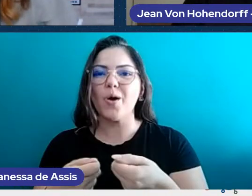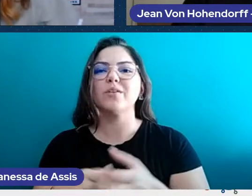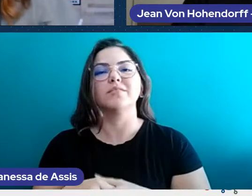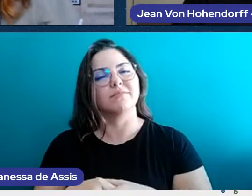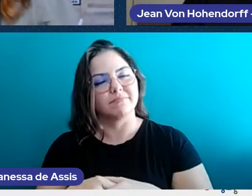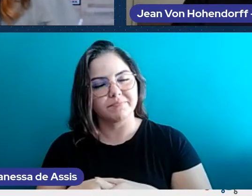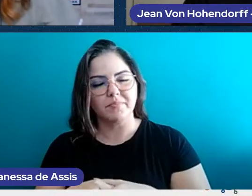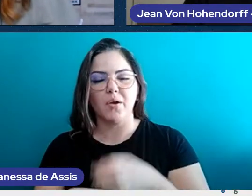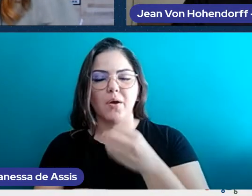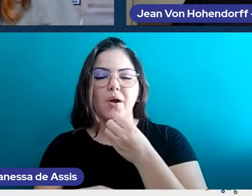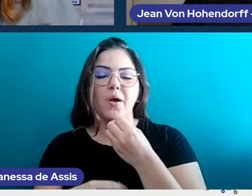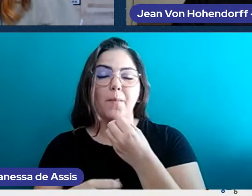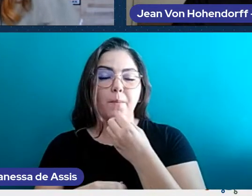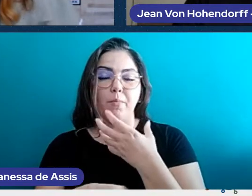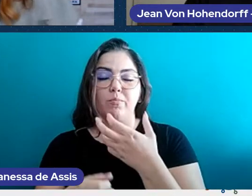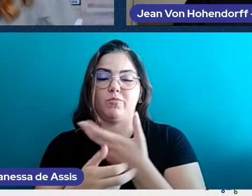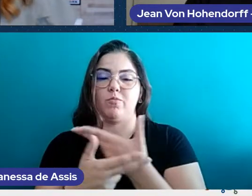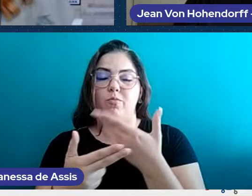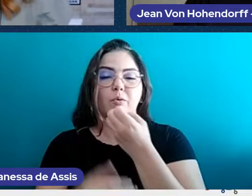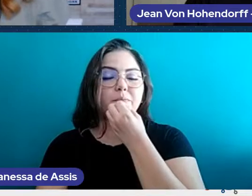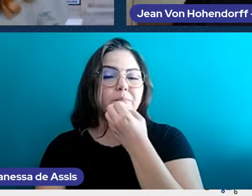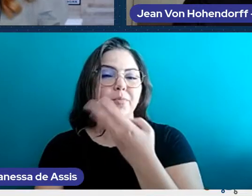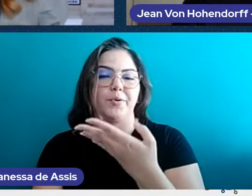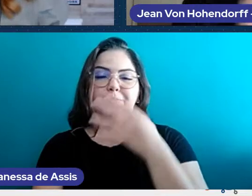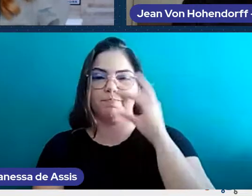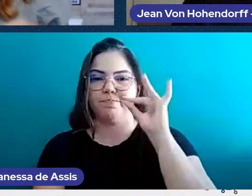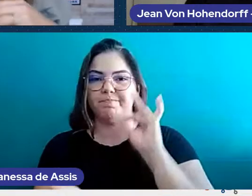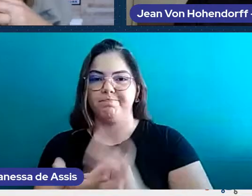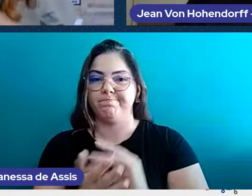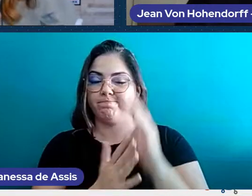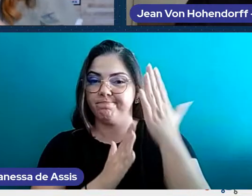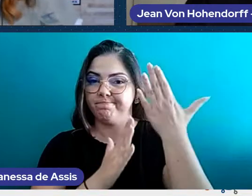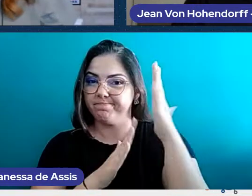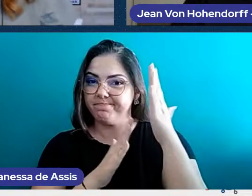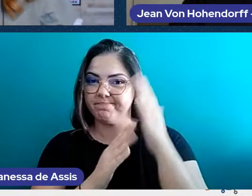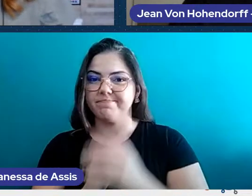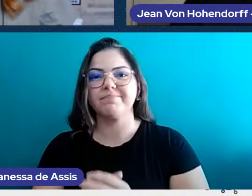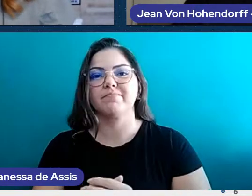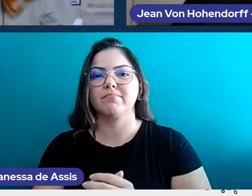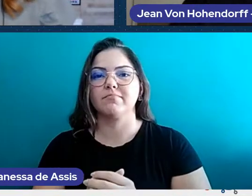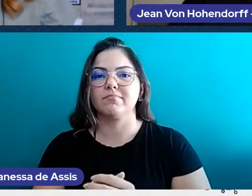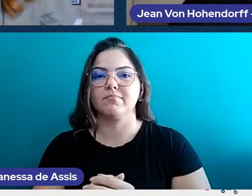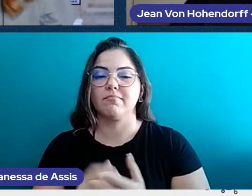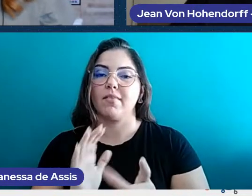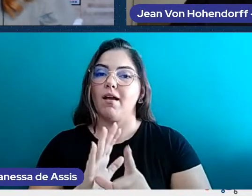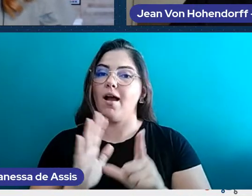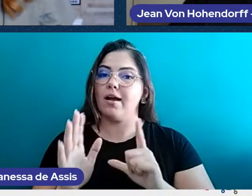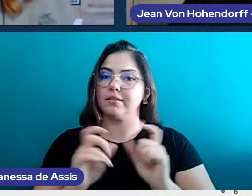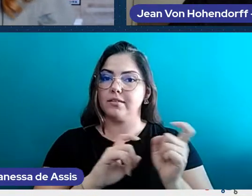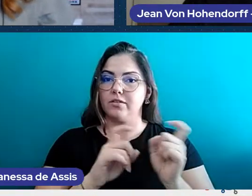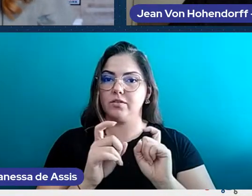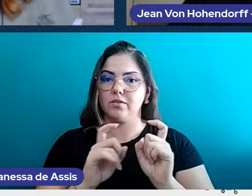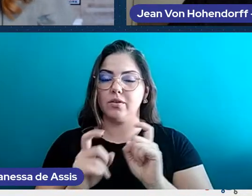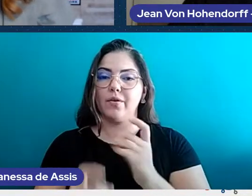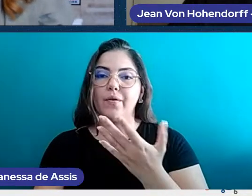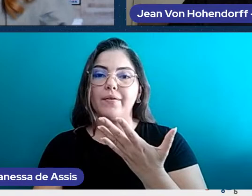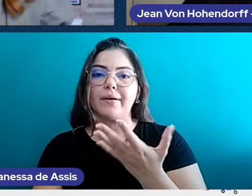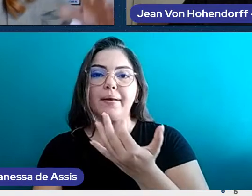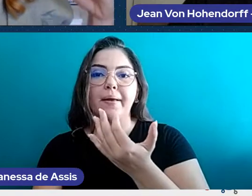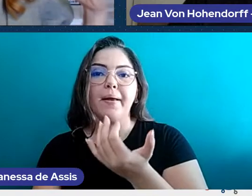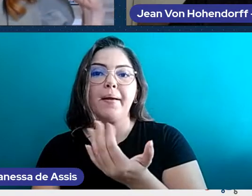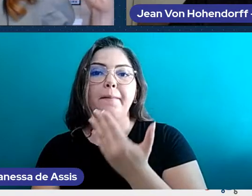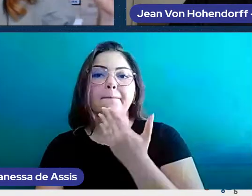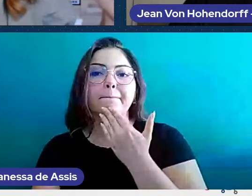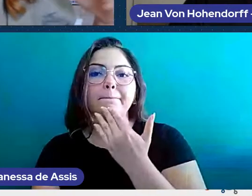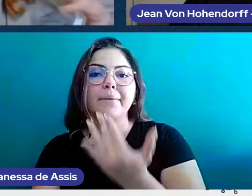Muita coisa Muito boa obrigado. mesmo. Parabéns. Antes de passar aqui o momento de discussão, gente, eu quero pedir perdão, porque